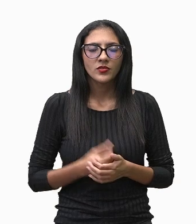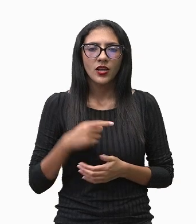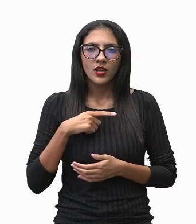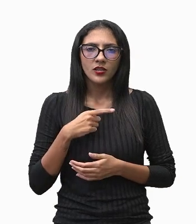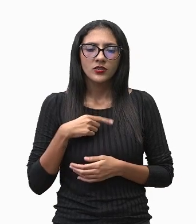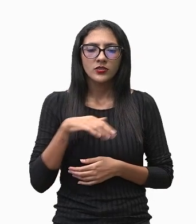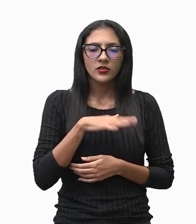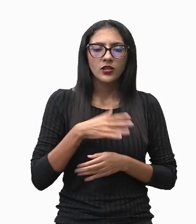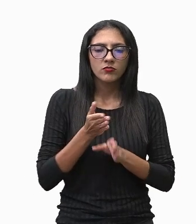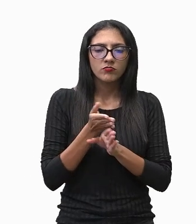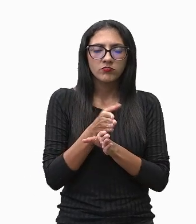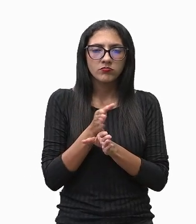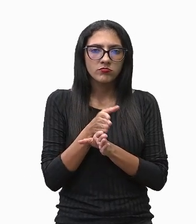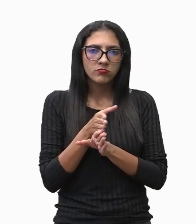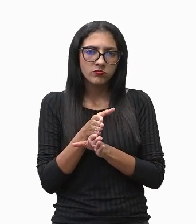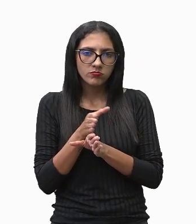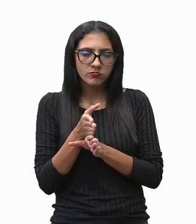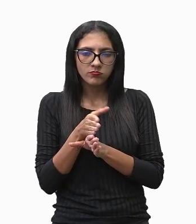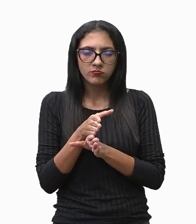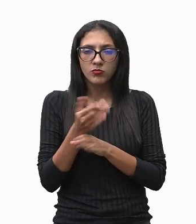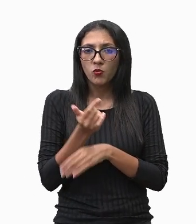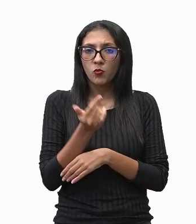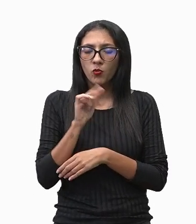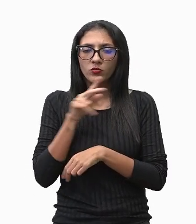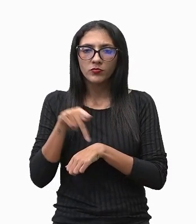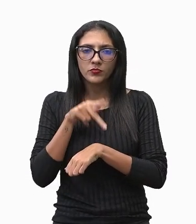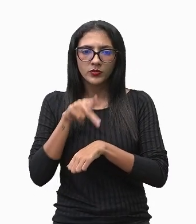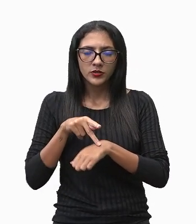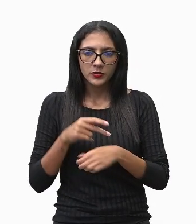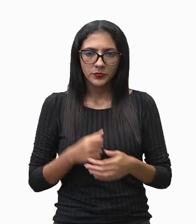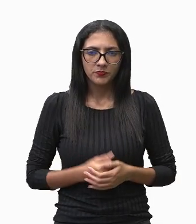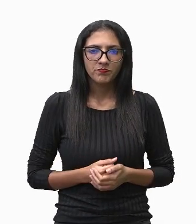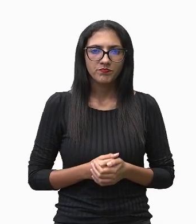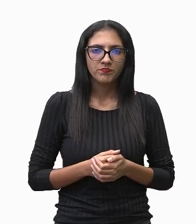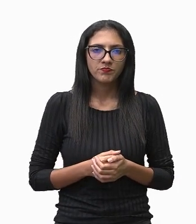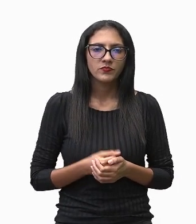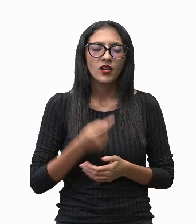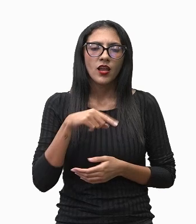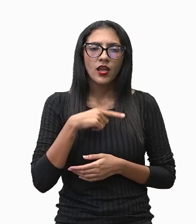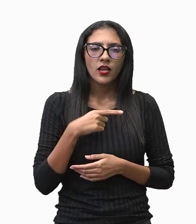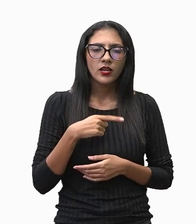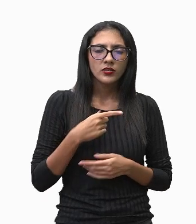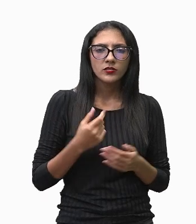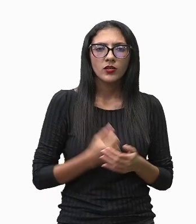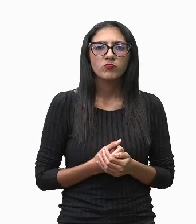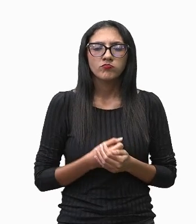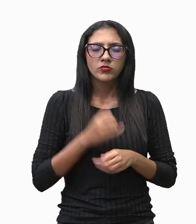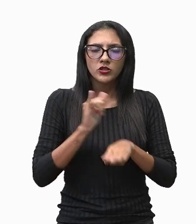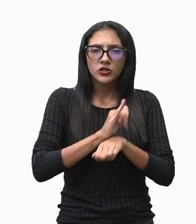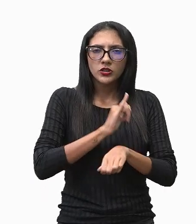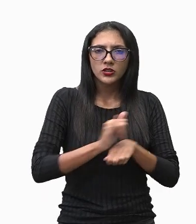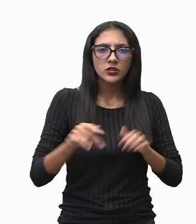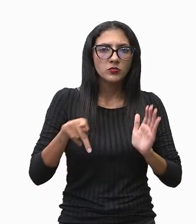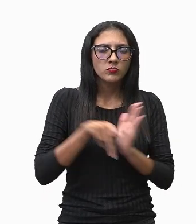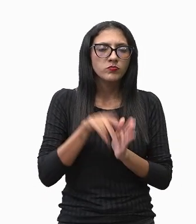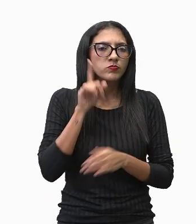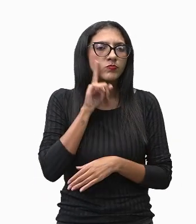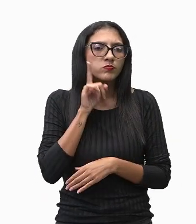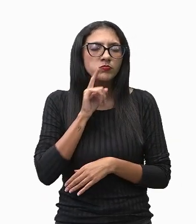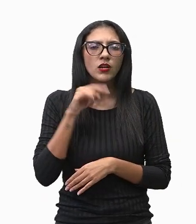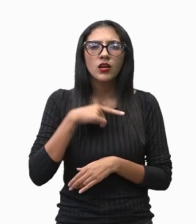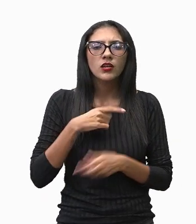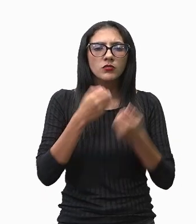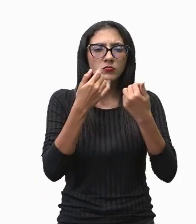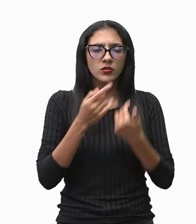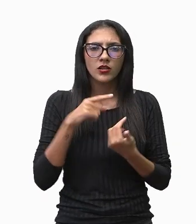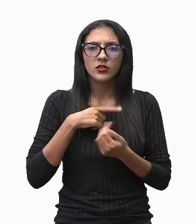fronteira com o Kuwait. A inteligência norte-americana, ela afirmava, né, que o ditador iraquiano,